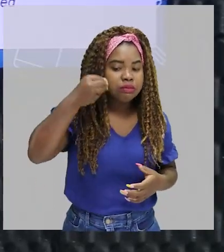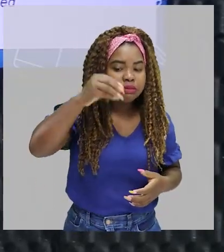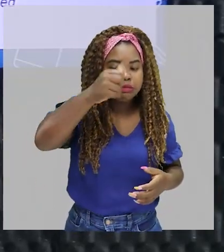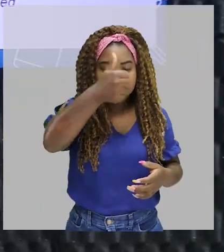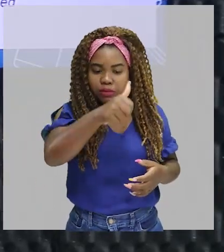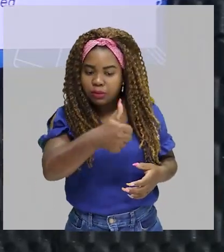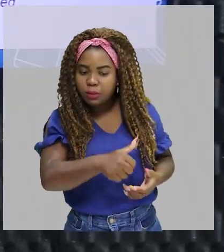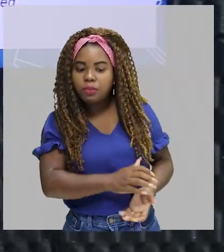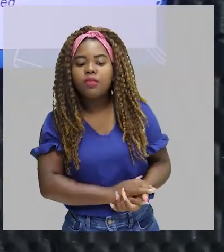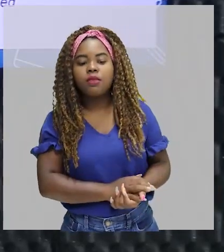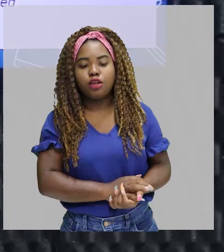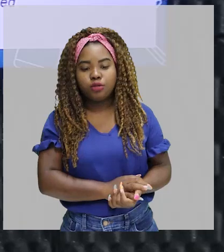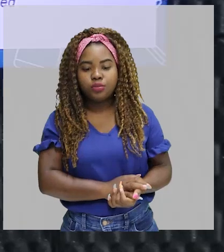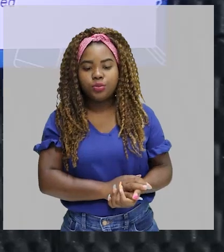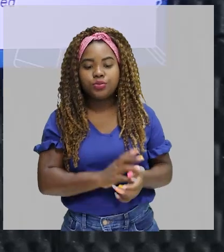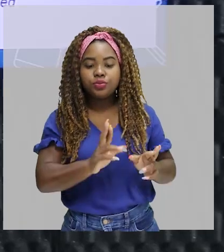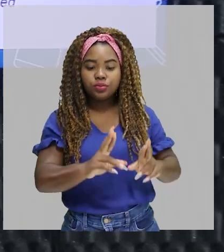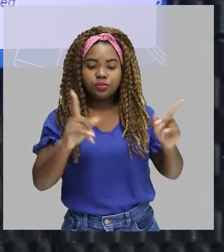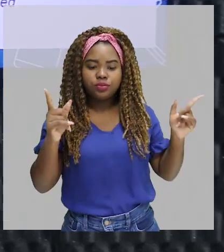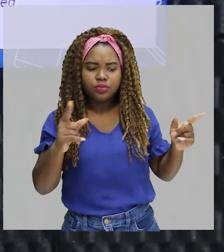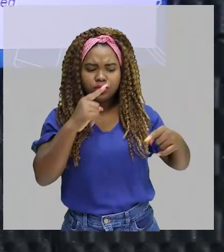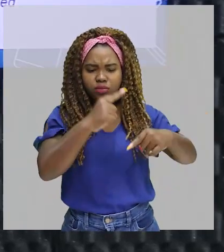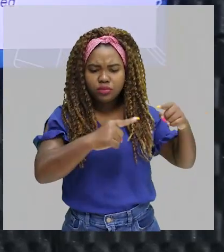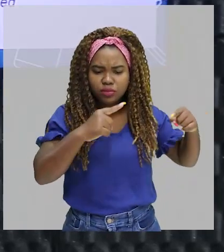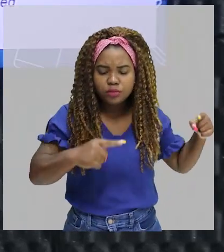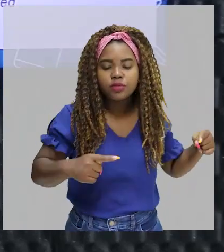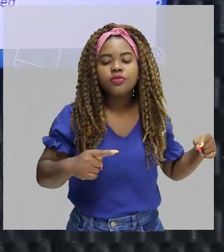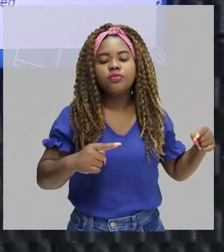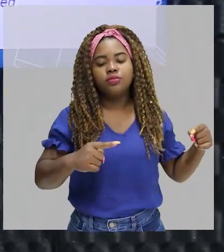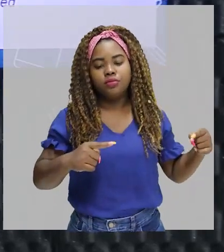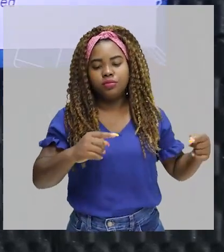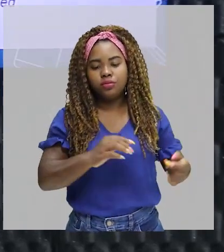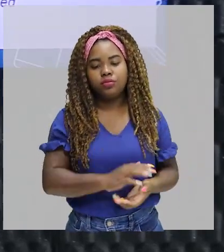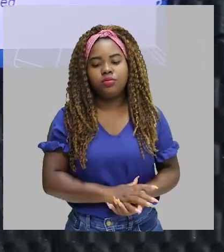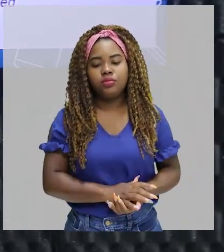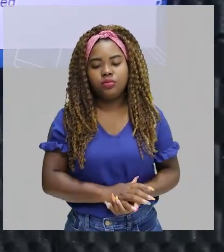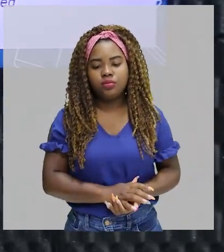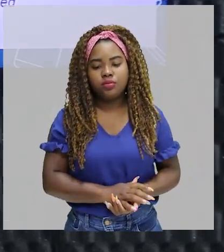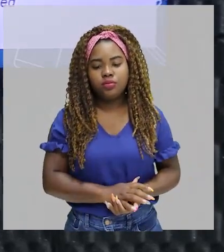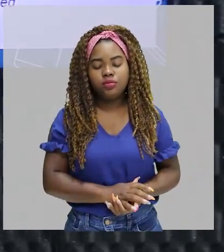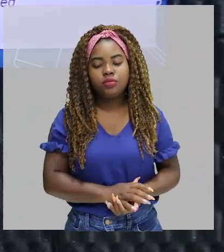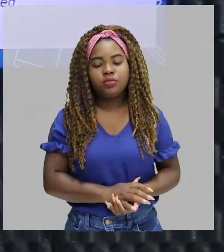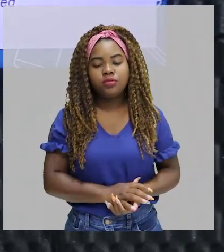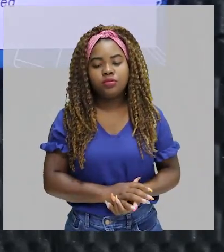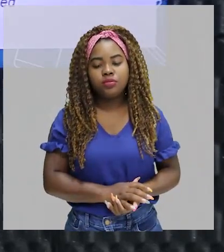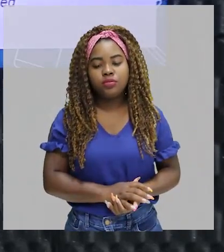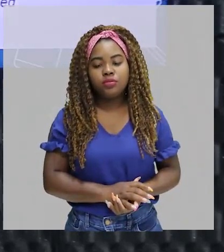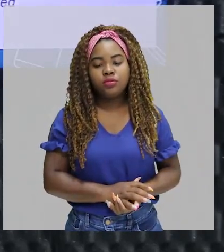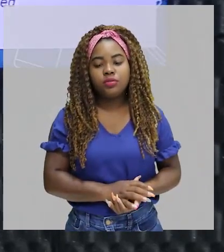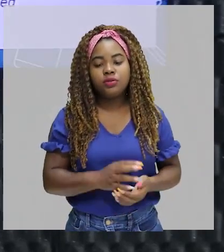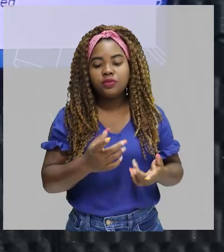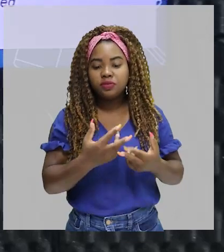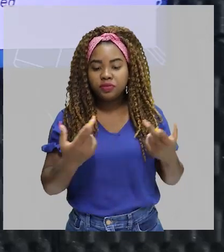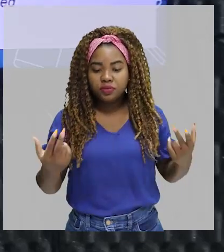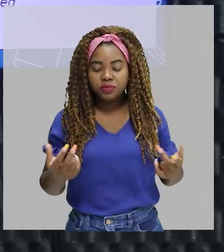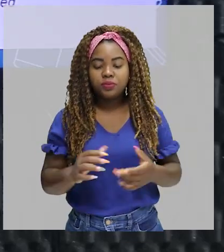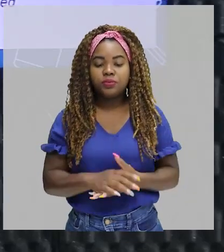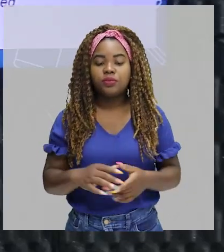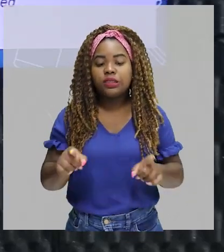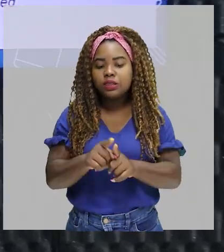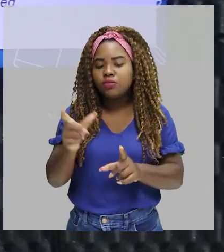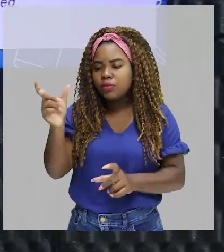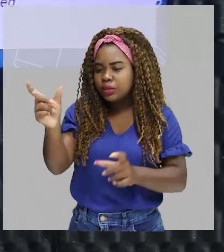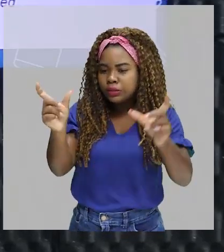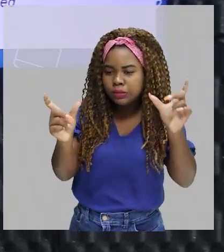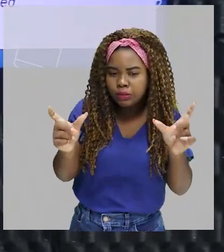passado. Different materials, materiais diferentes. Compositions, composições. Então, as palavras